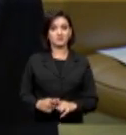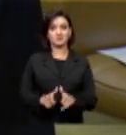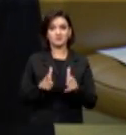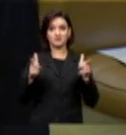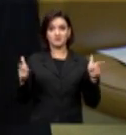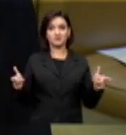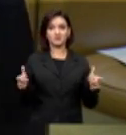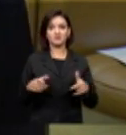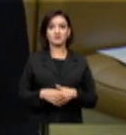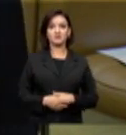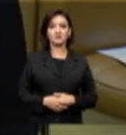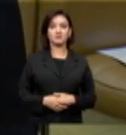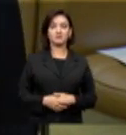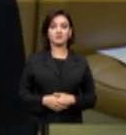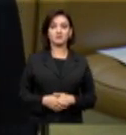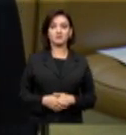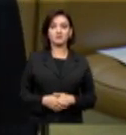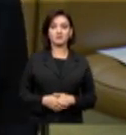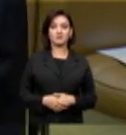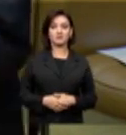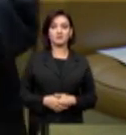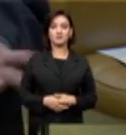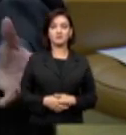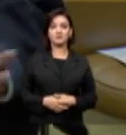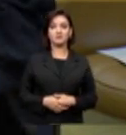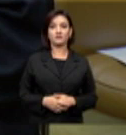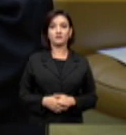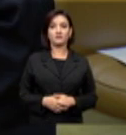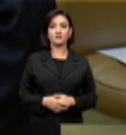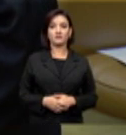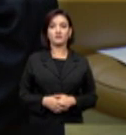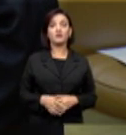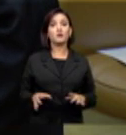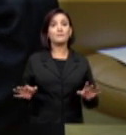Então, para encerrar, trata-se aqui